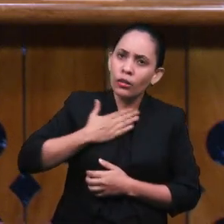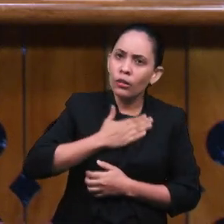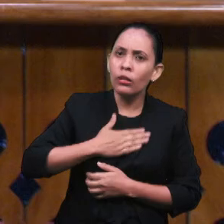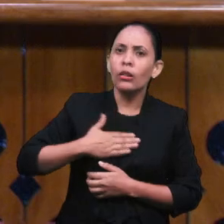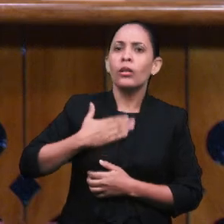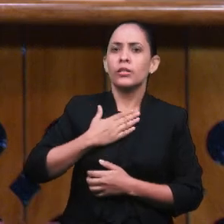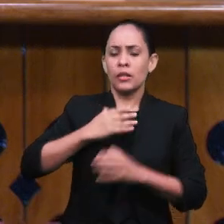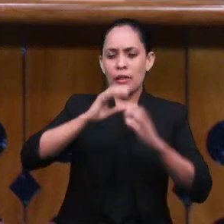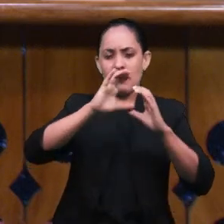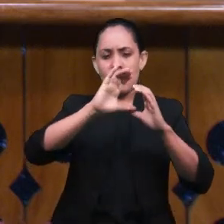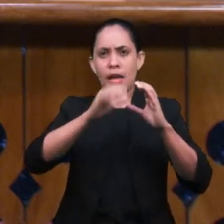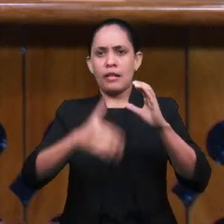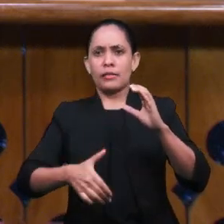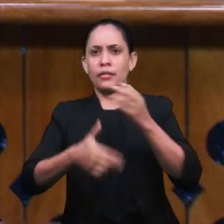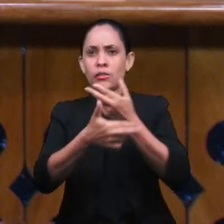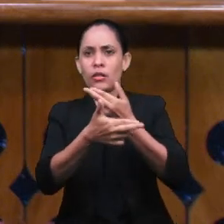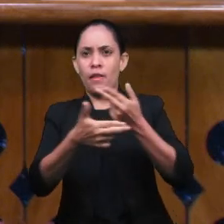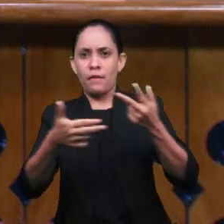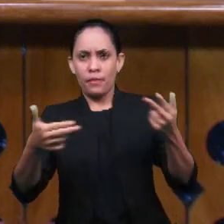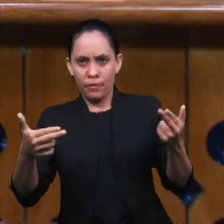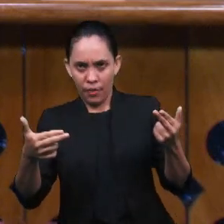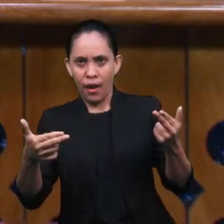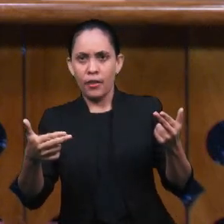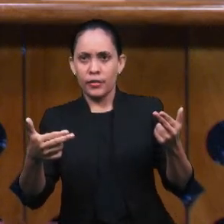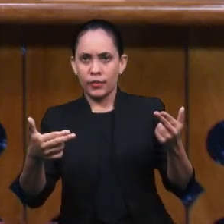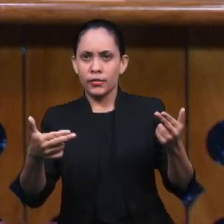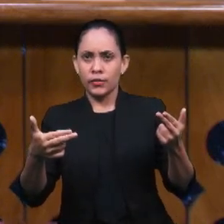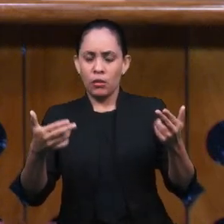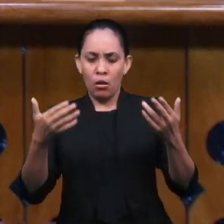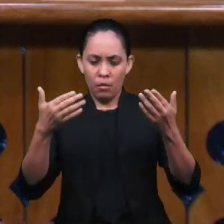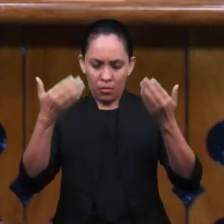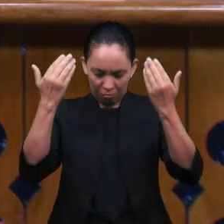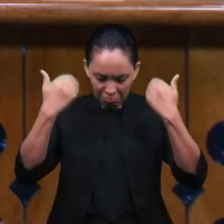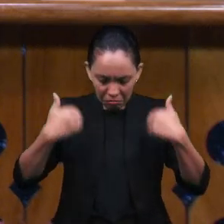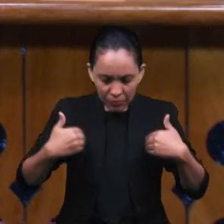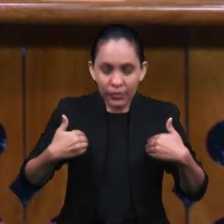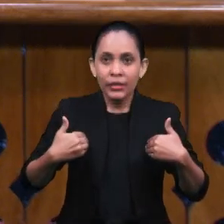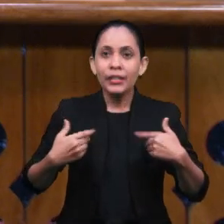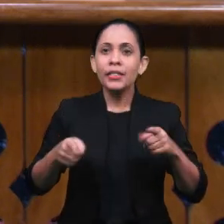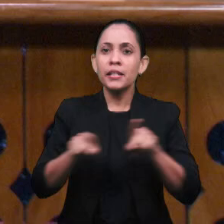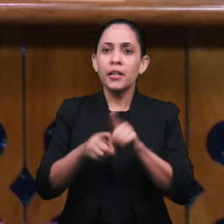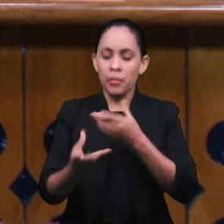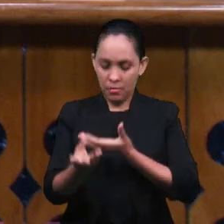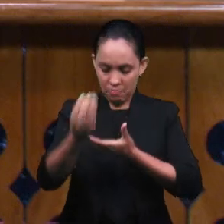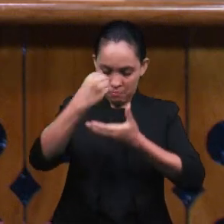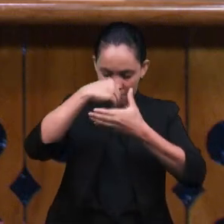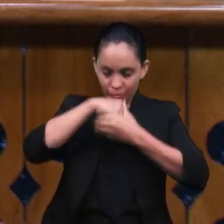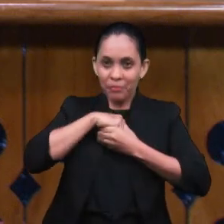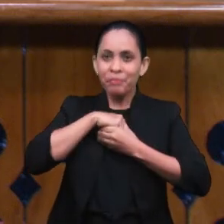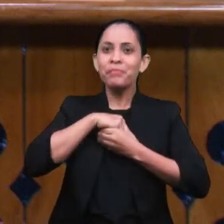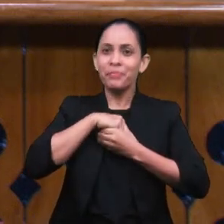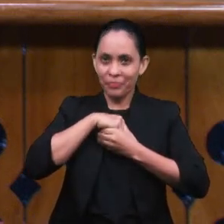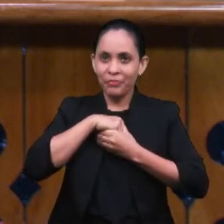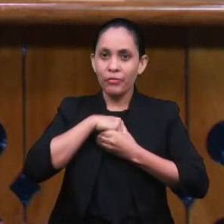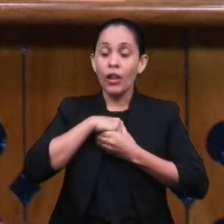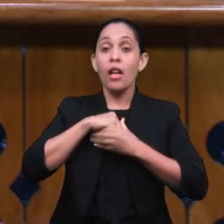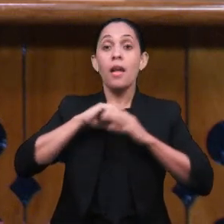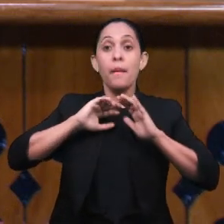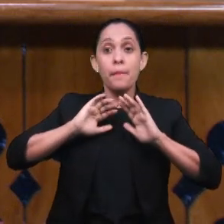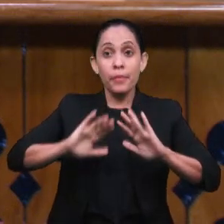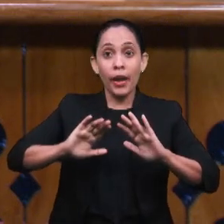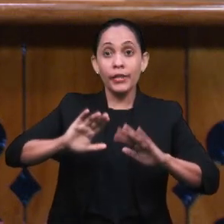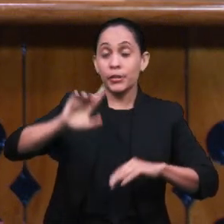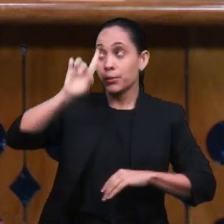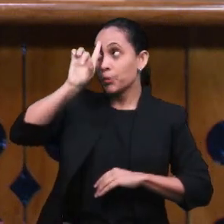os aspectos. Então, tanto o interior como o exterior. E então, mas o Senhor Jesus